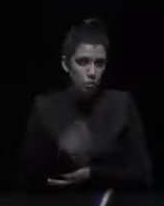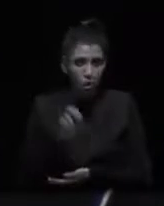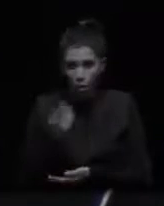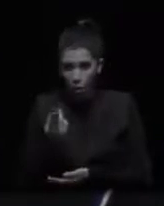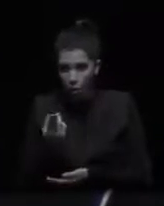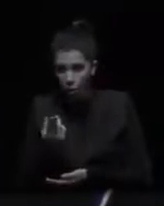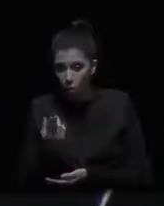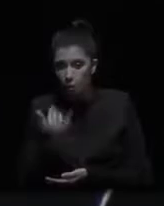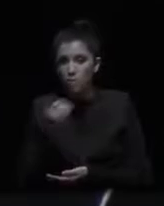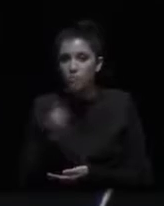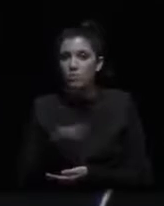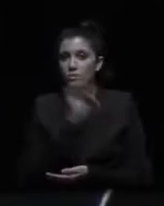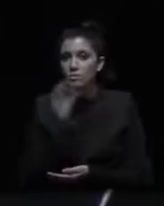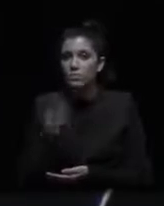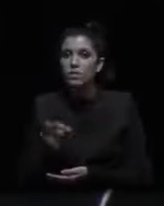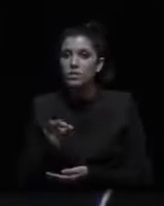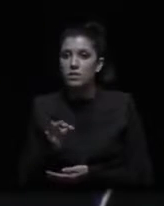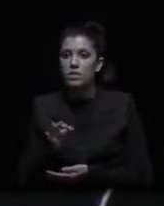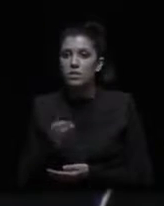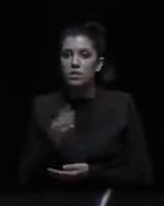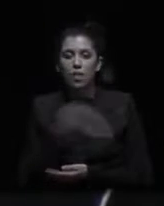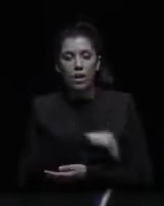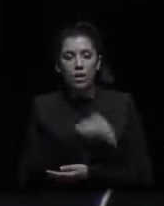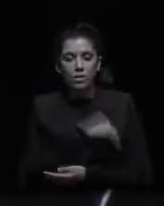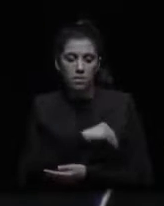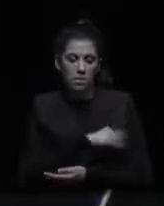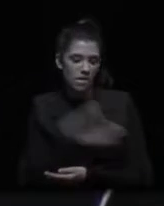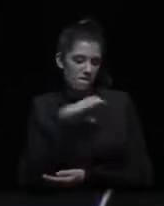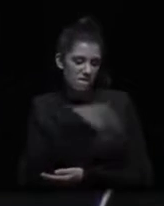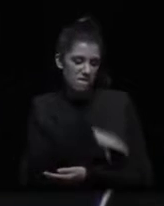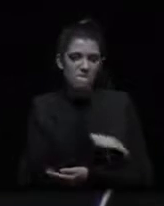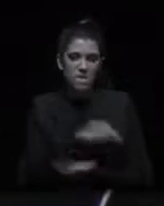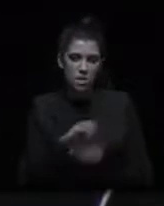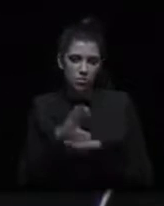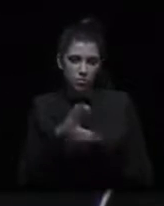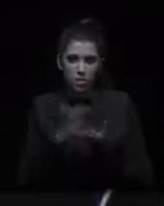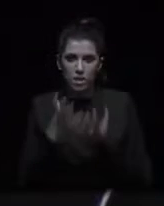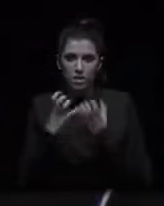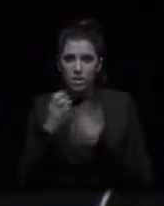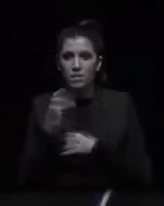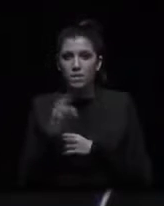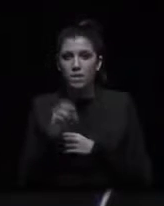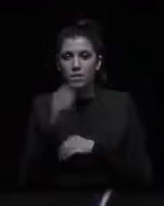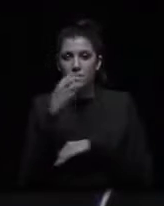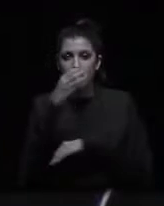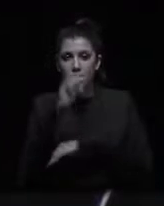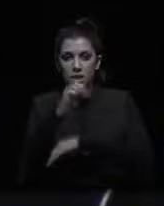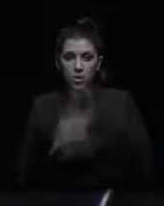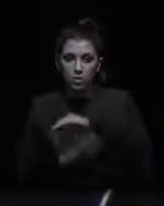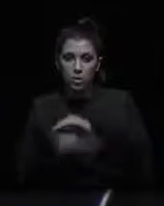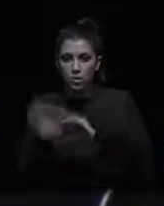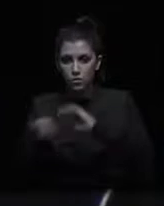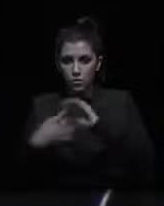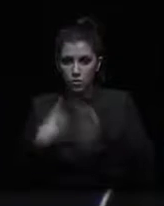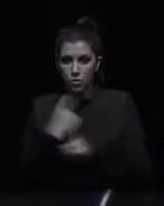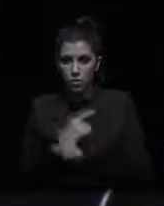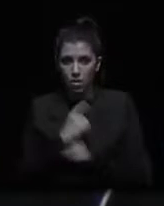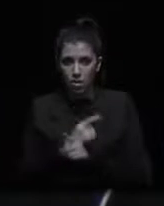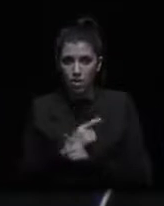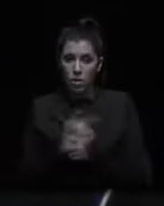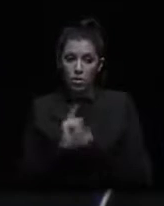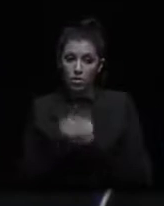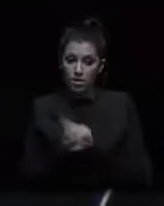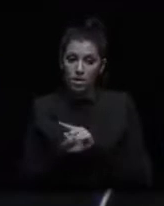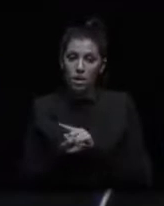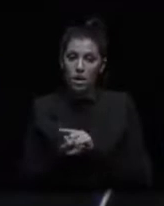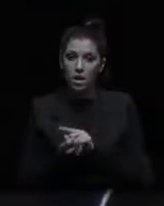preferirem, para os 20% com mais elevados rendimentos, os quais receberão mais de 3/4 de toda essa devolução. Em sentido